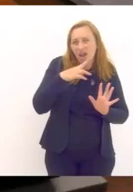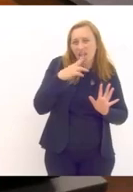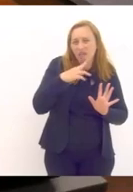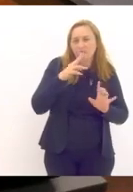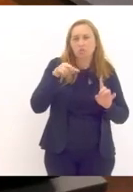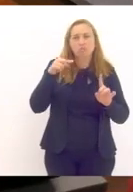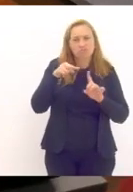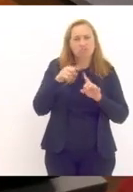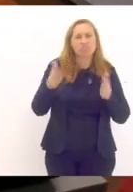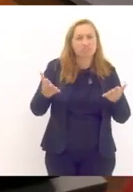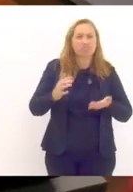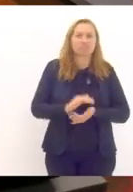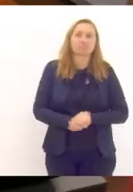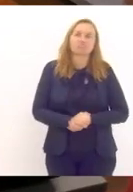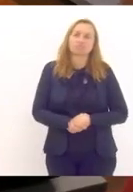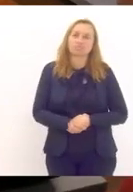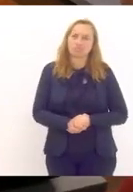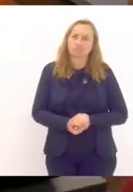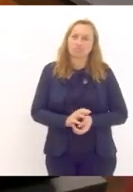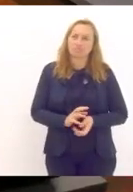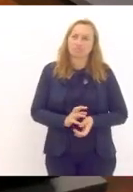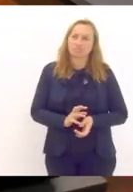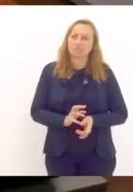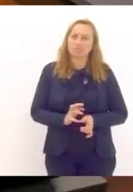objetivo possível.